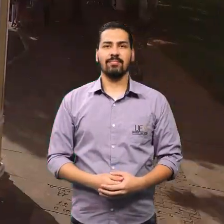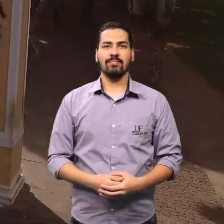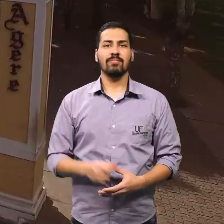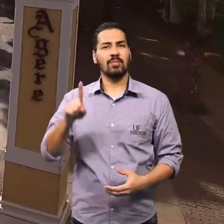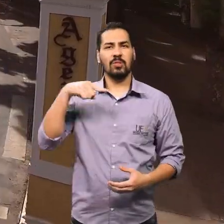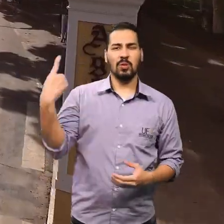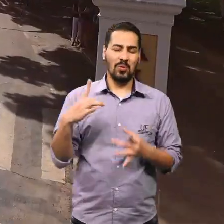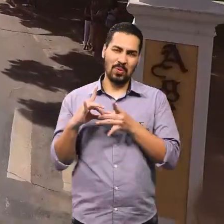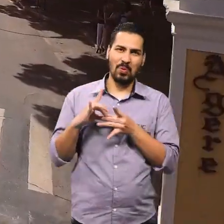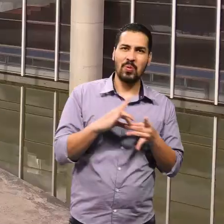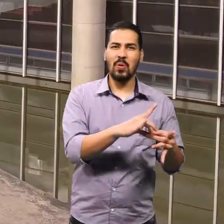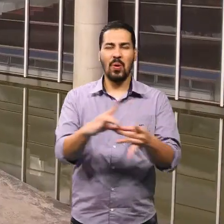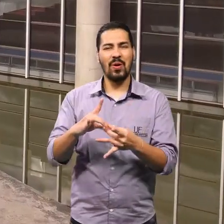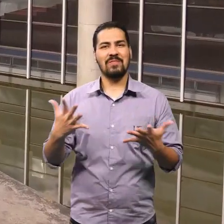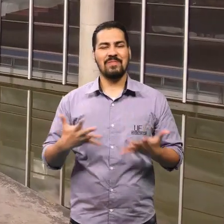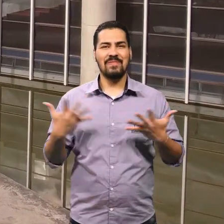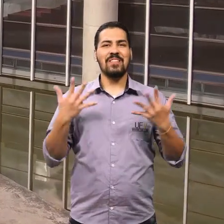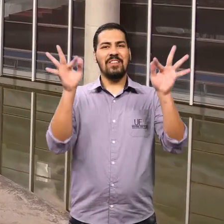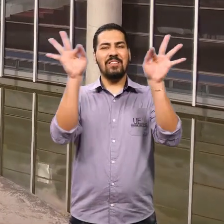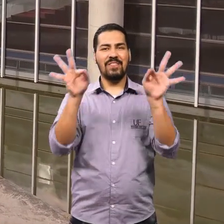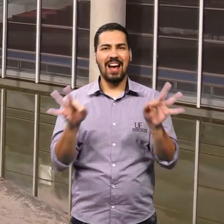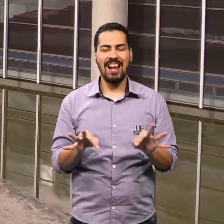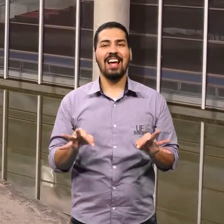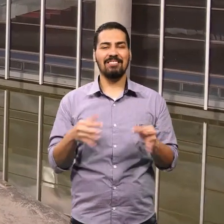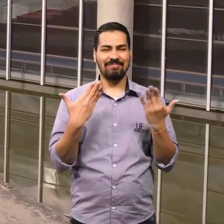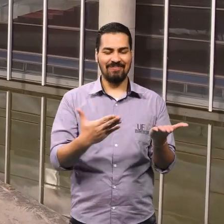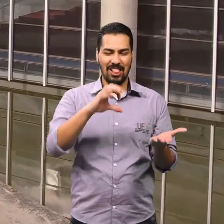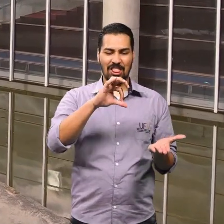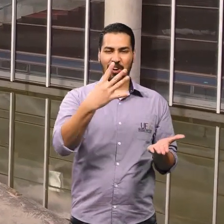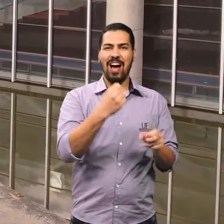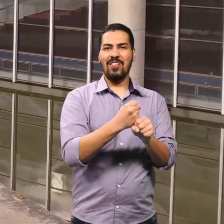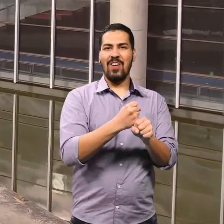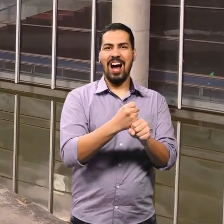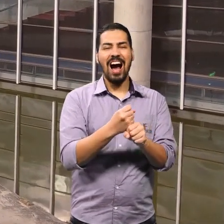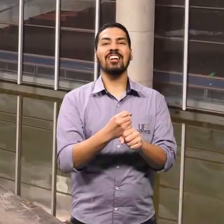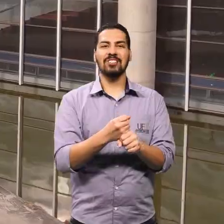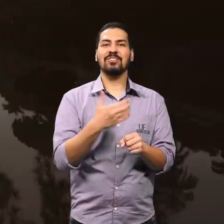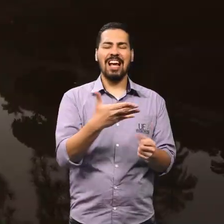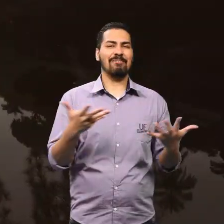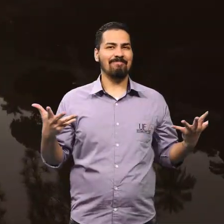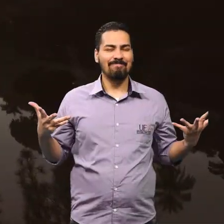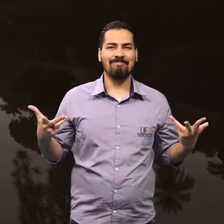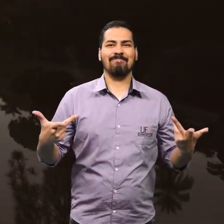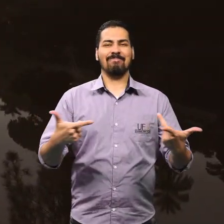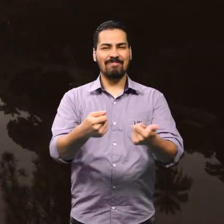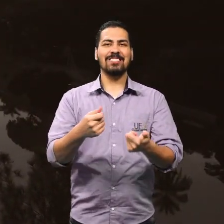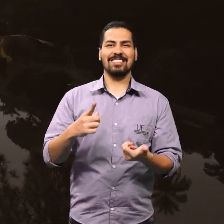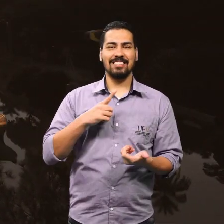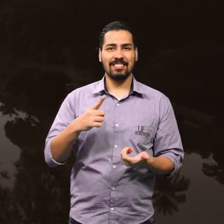difícil. Juntos celebramos os 94 anos dela, a UFV, que sempre escreveu com